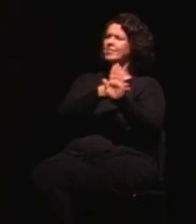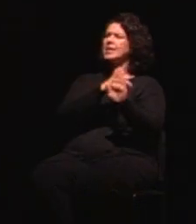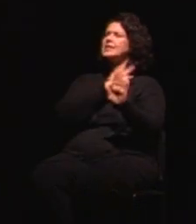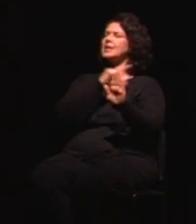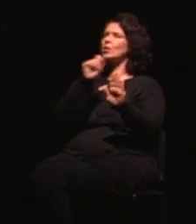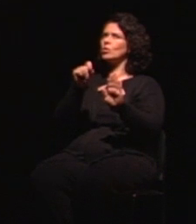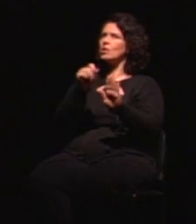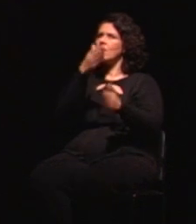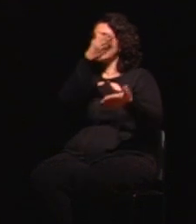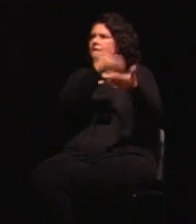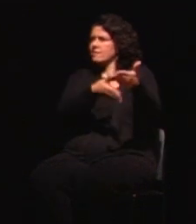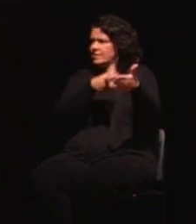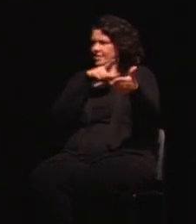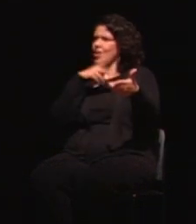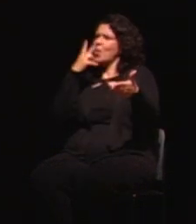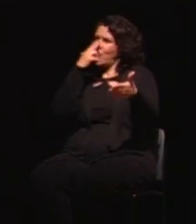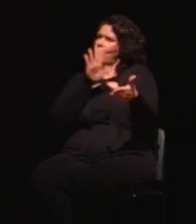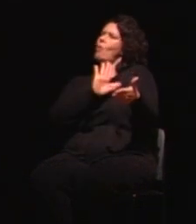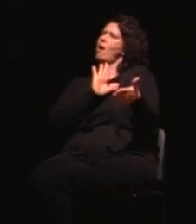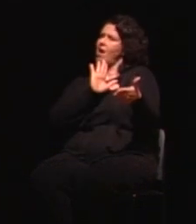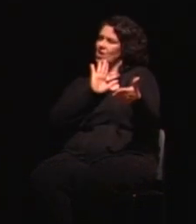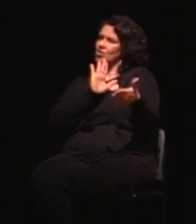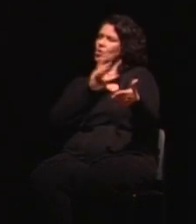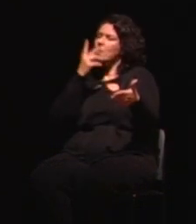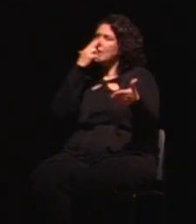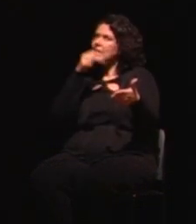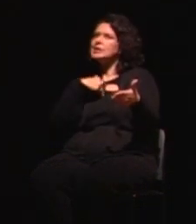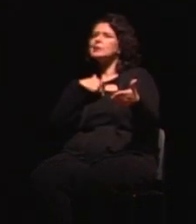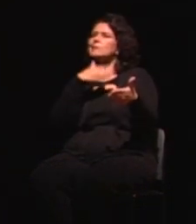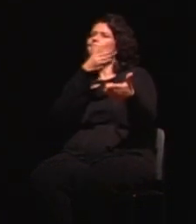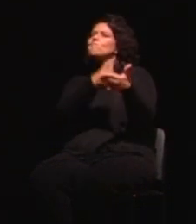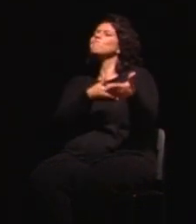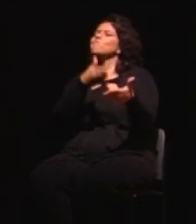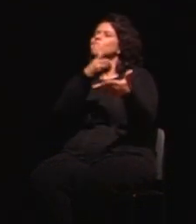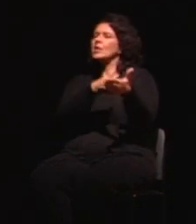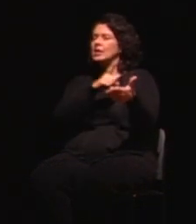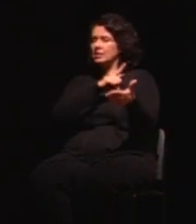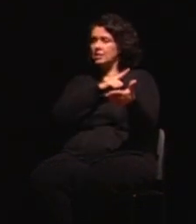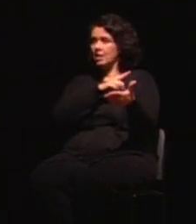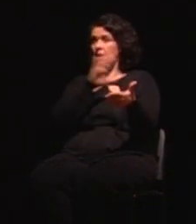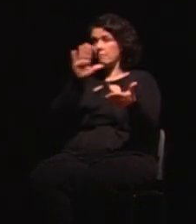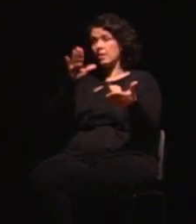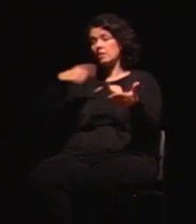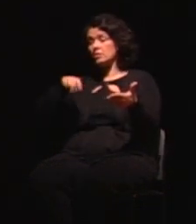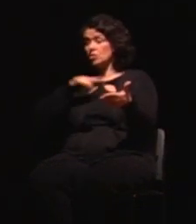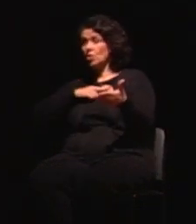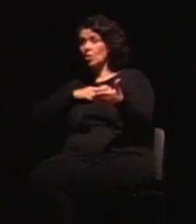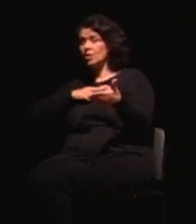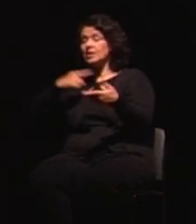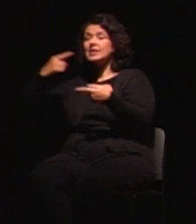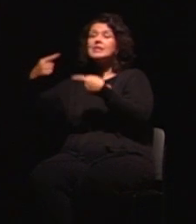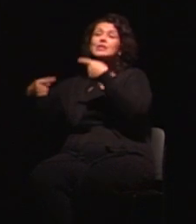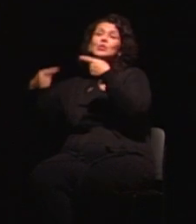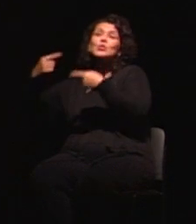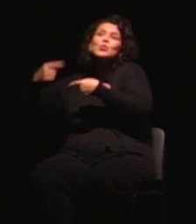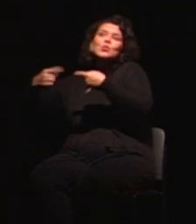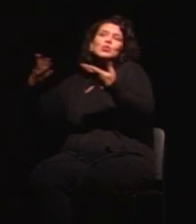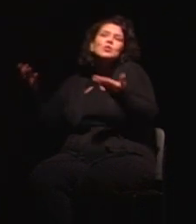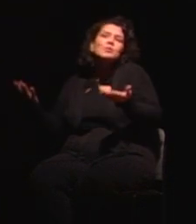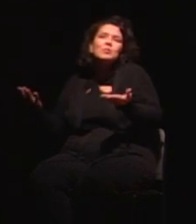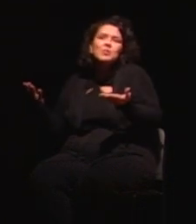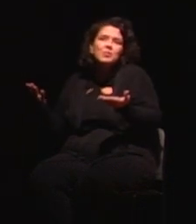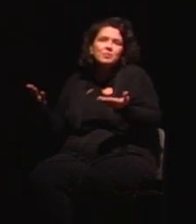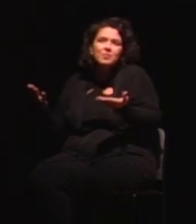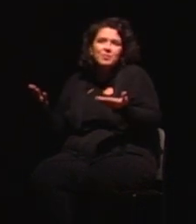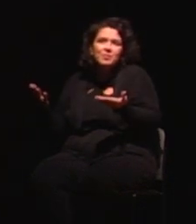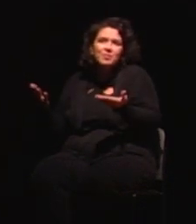uma restrição. Ele reduz. E a gente discutindo amplia.